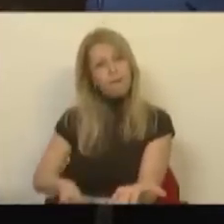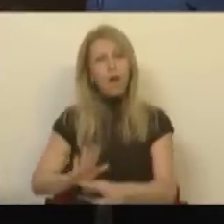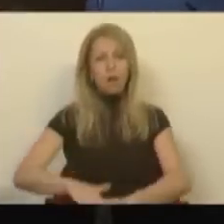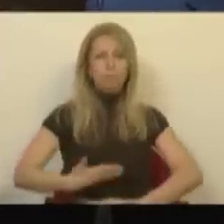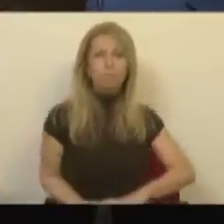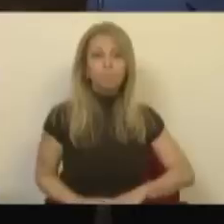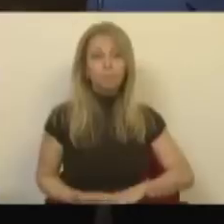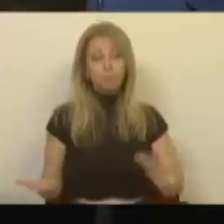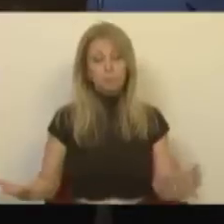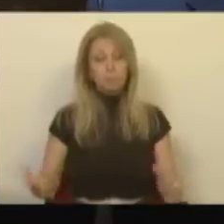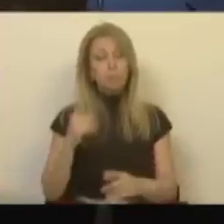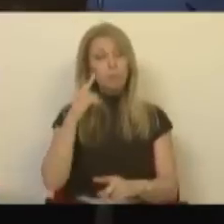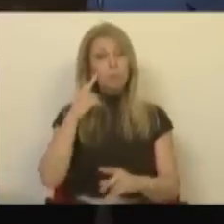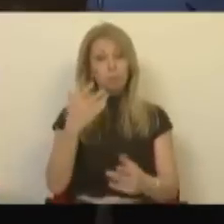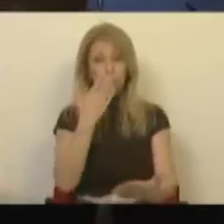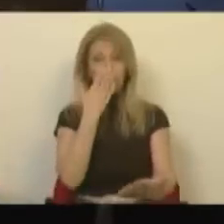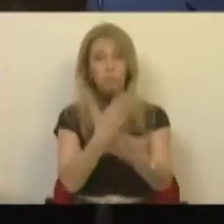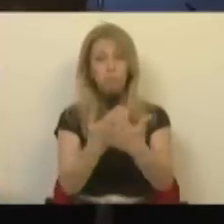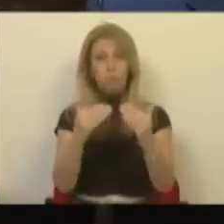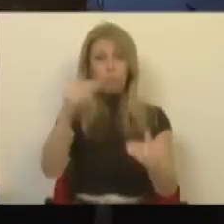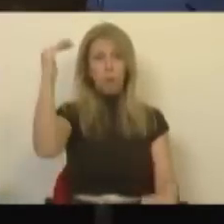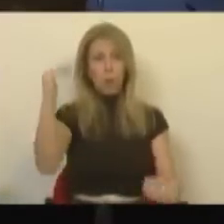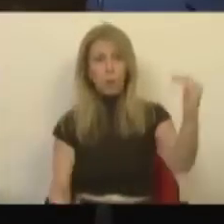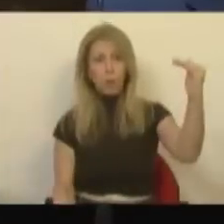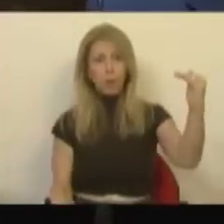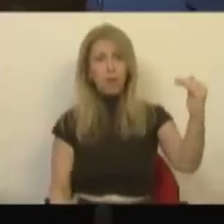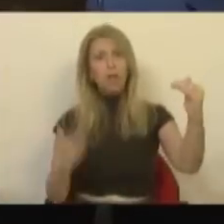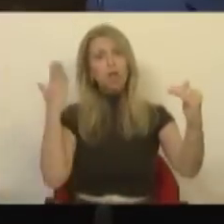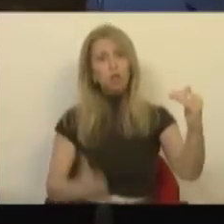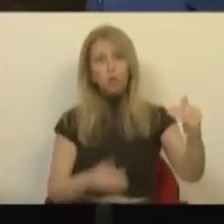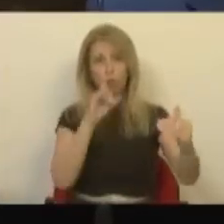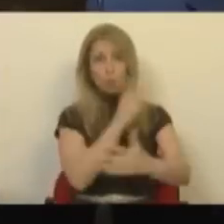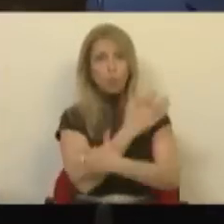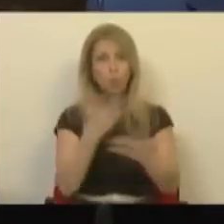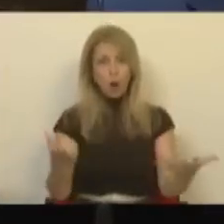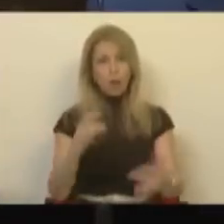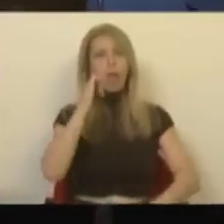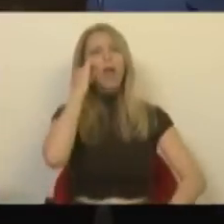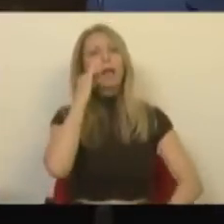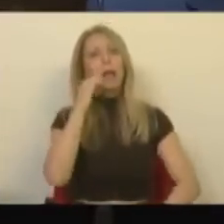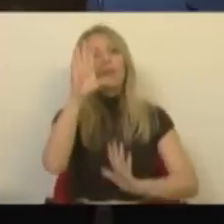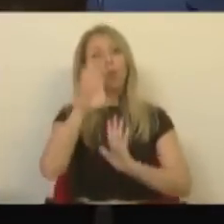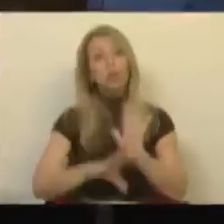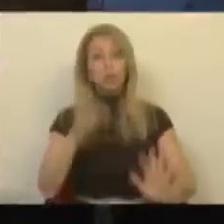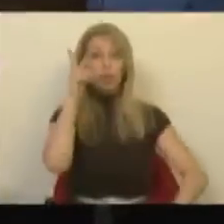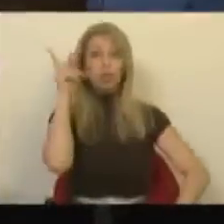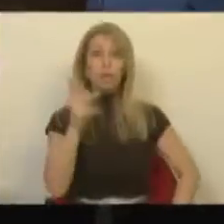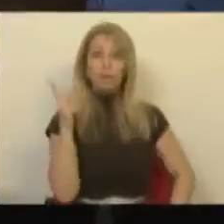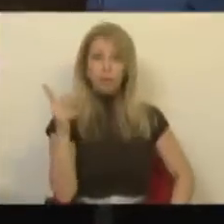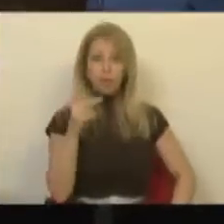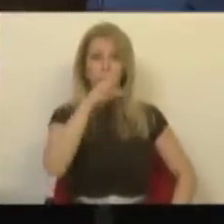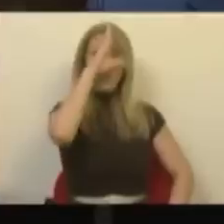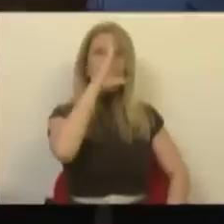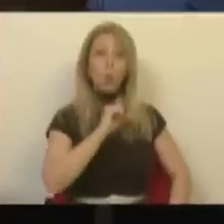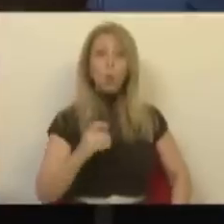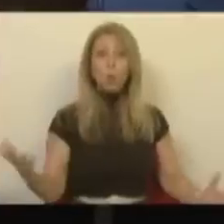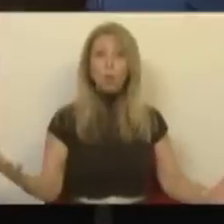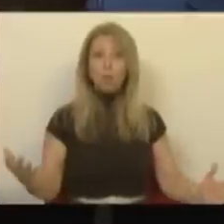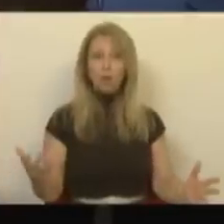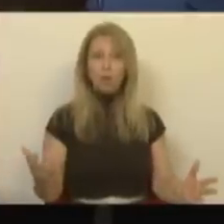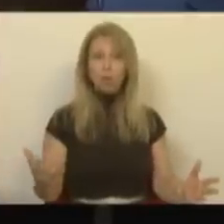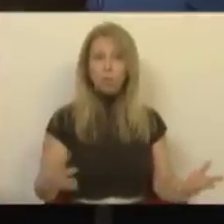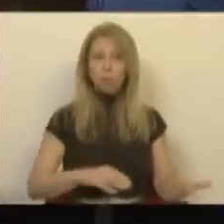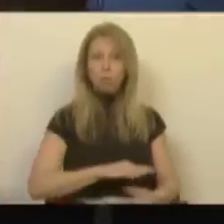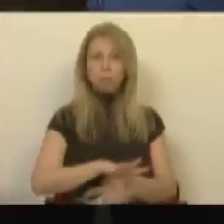perante uma profundamento das desigualdades e das injustiças do agravamento das condições de vida o Governo está a